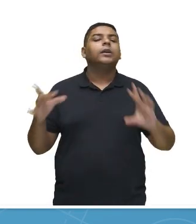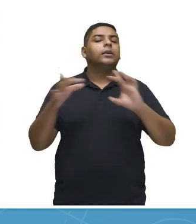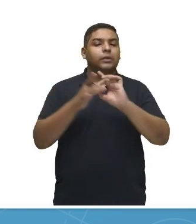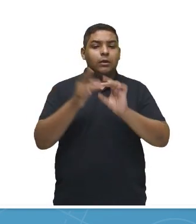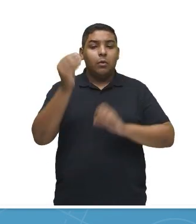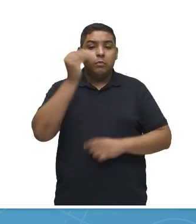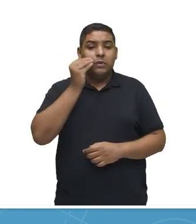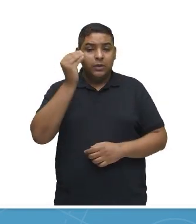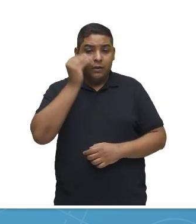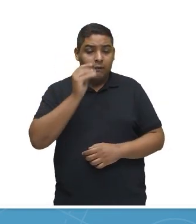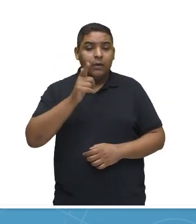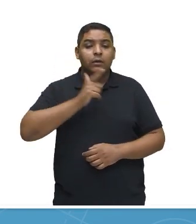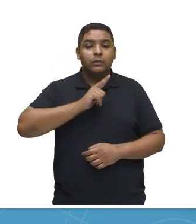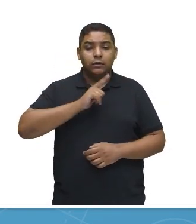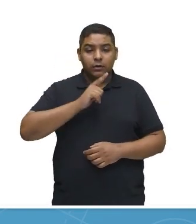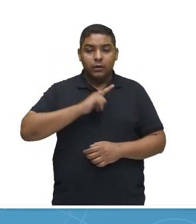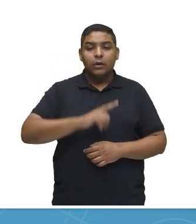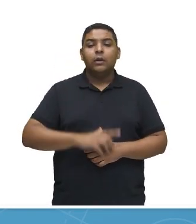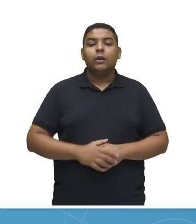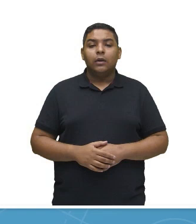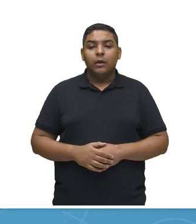é observada pelo aspecto da